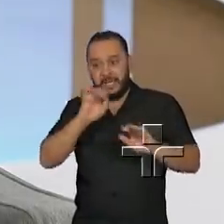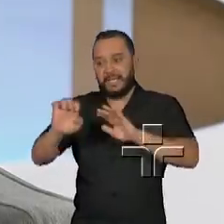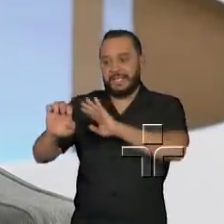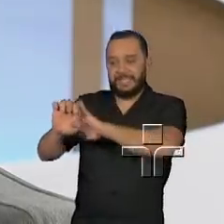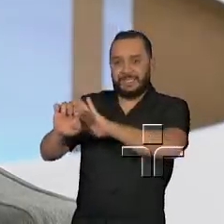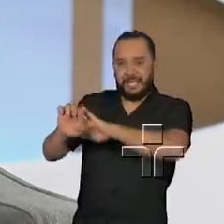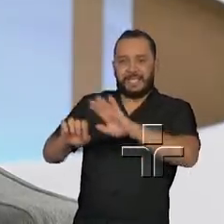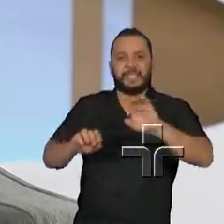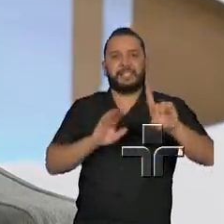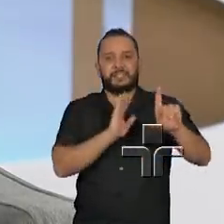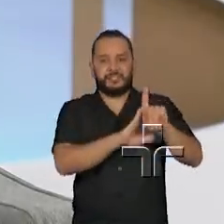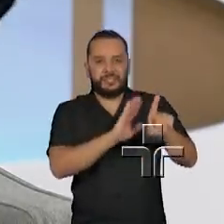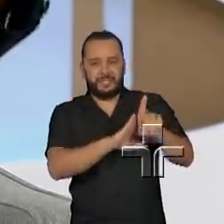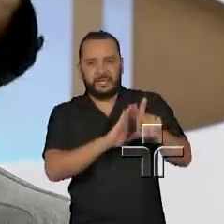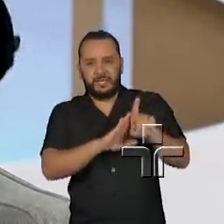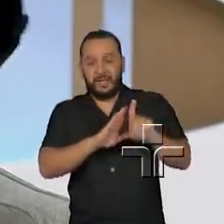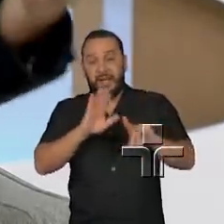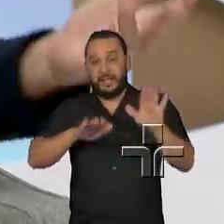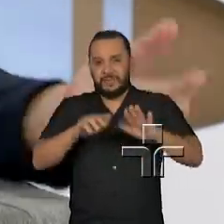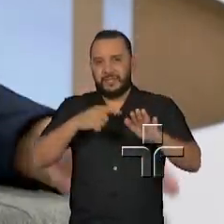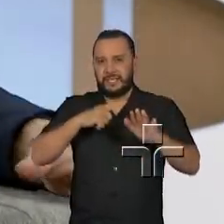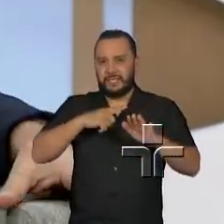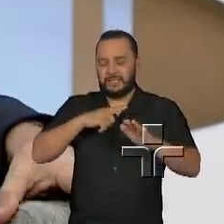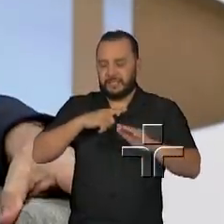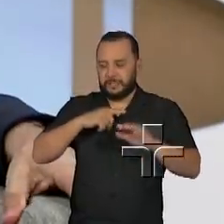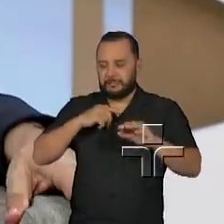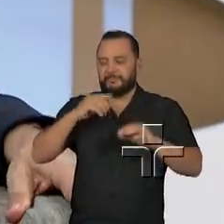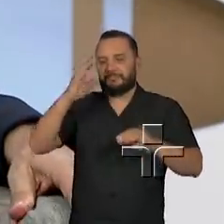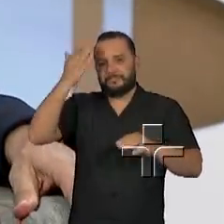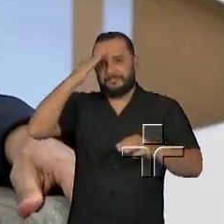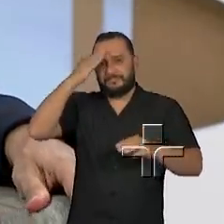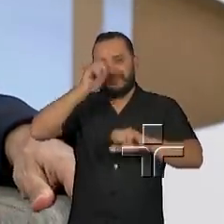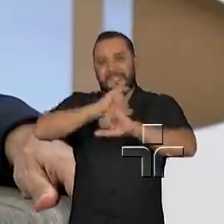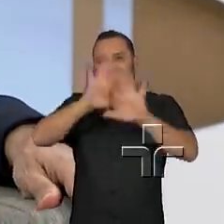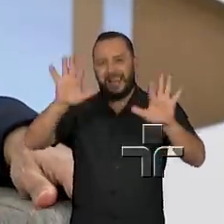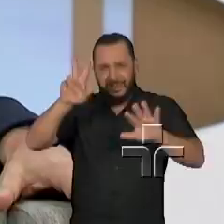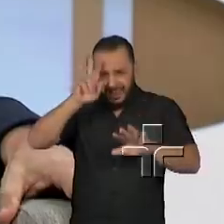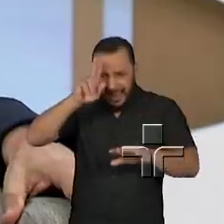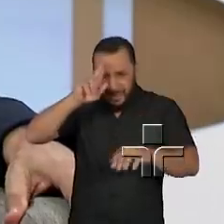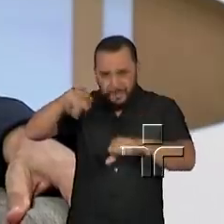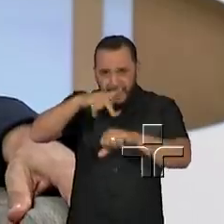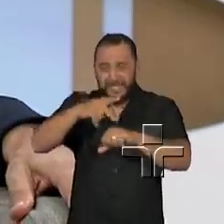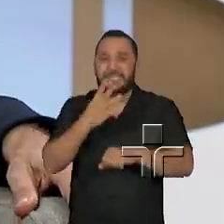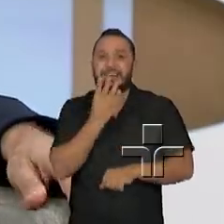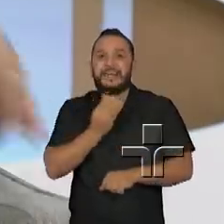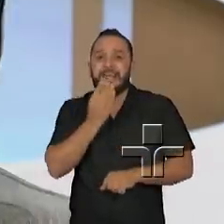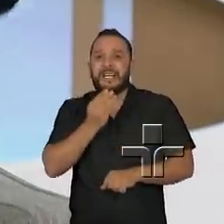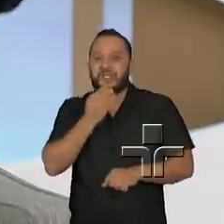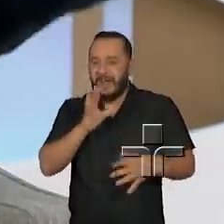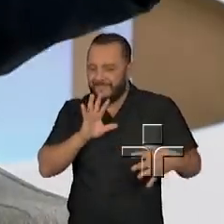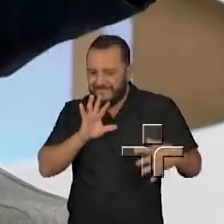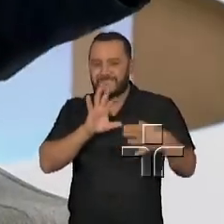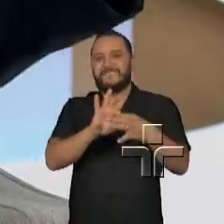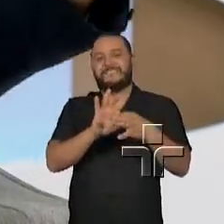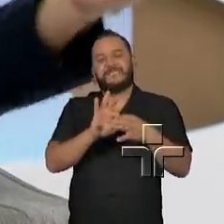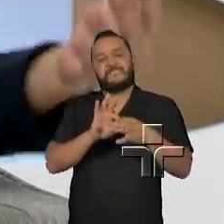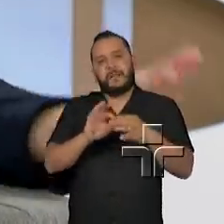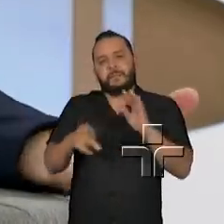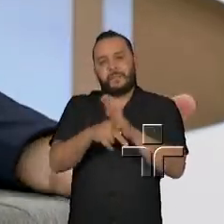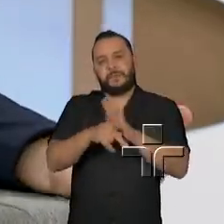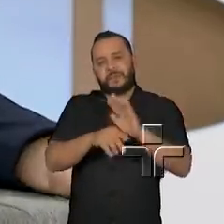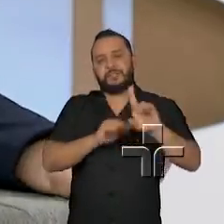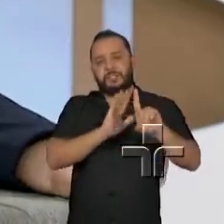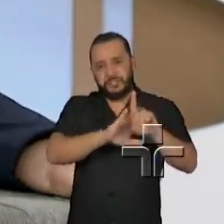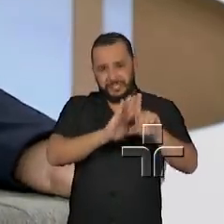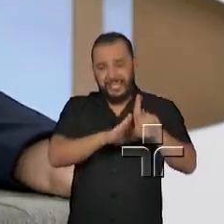tocando, né? Muita gente falava isso sobre Israel, né? Que os maiores aliados da ultradireita era a ultra-esquerda. Eu acho que